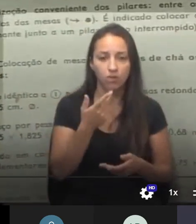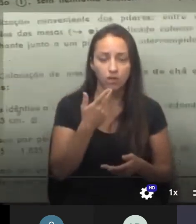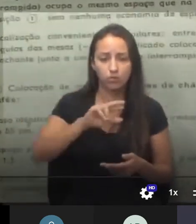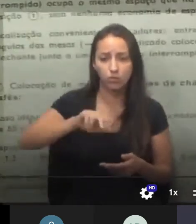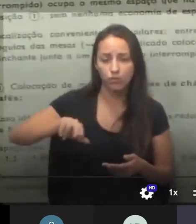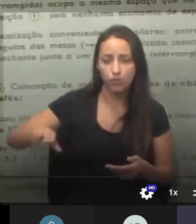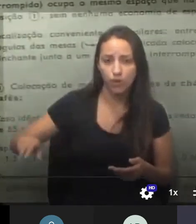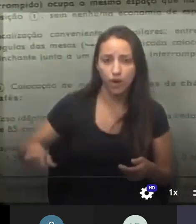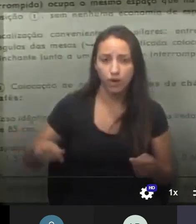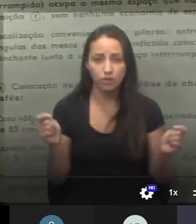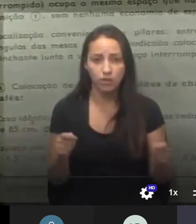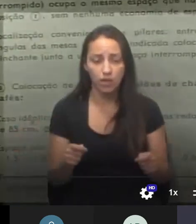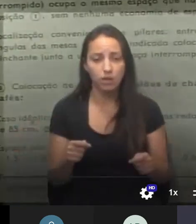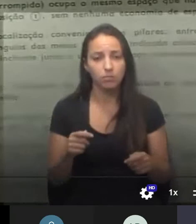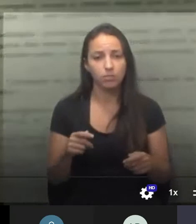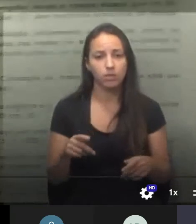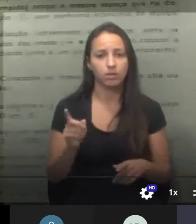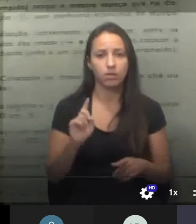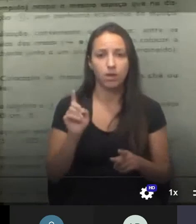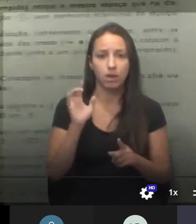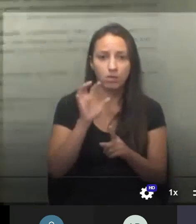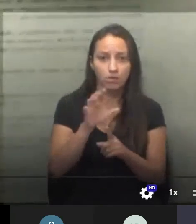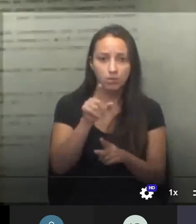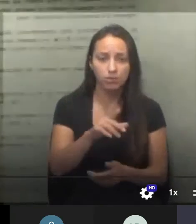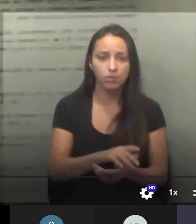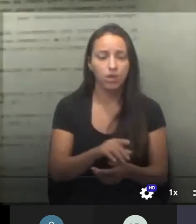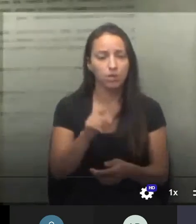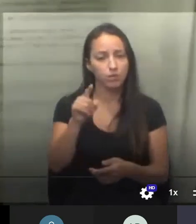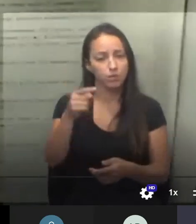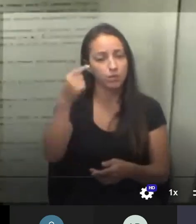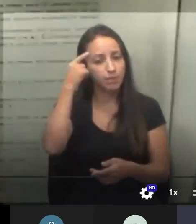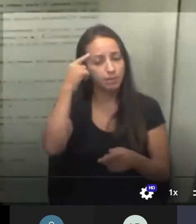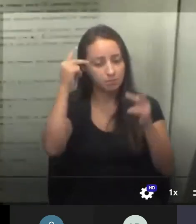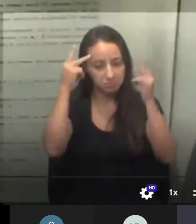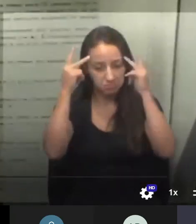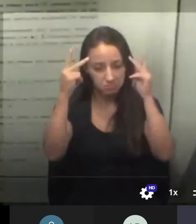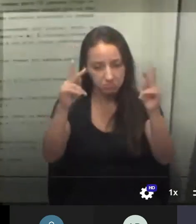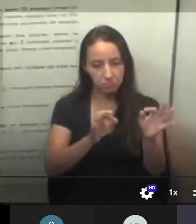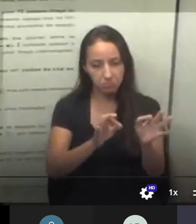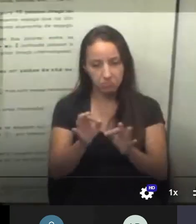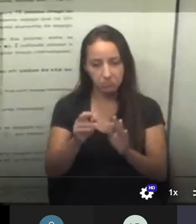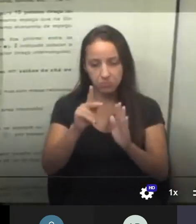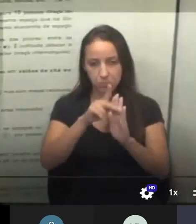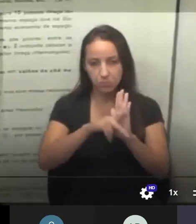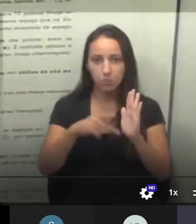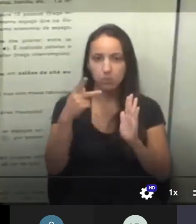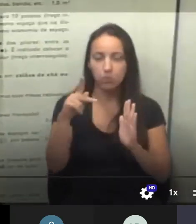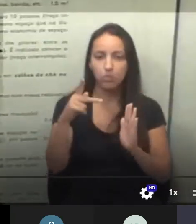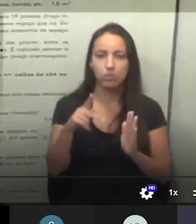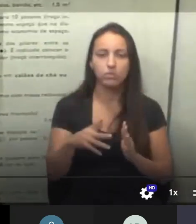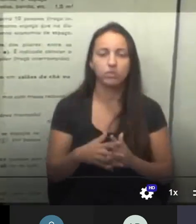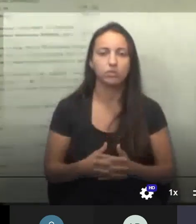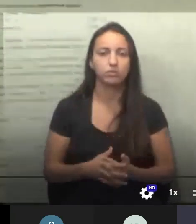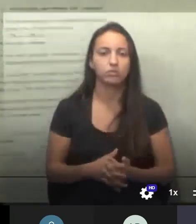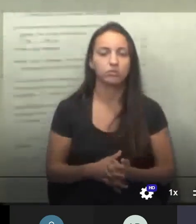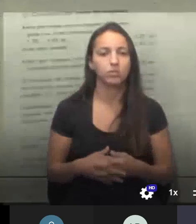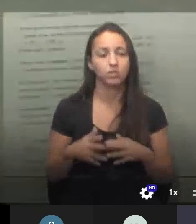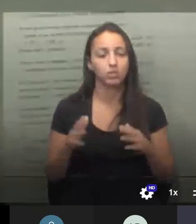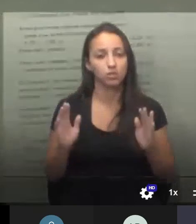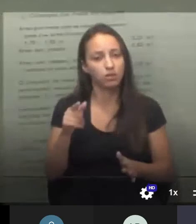te influenciar e que você possa fazer o seu projeto aí como julgar melhor, de acordo com o que você já